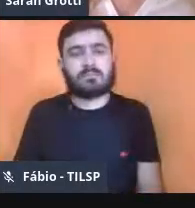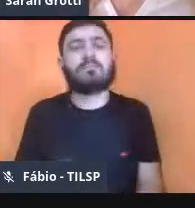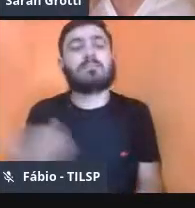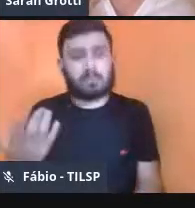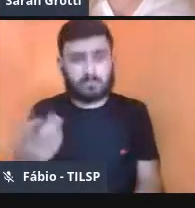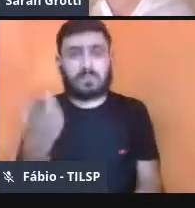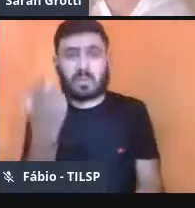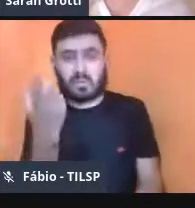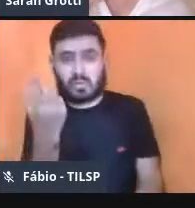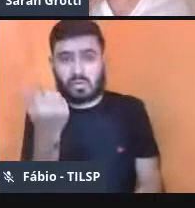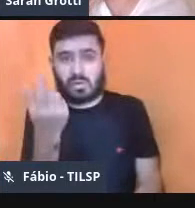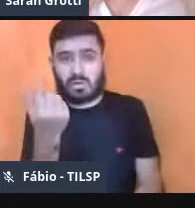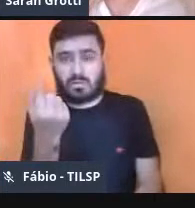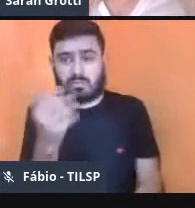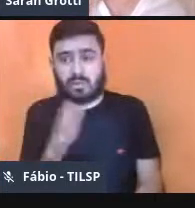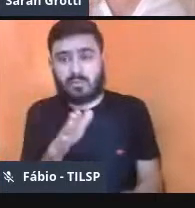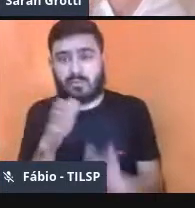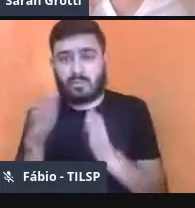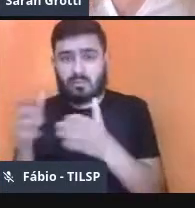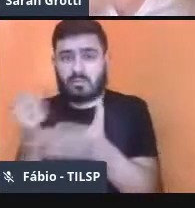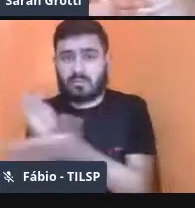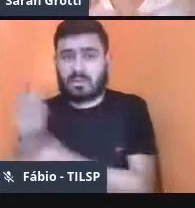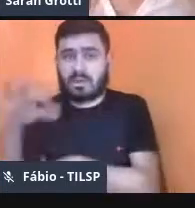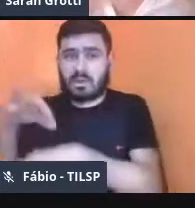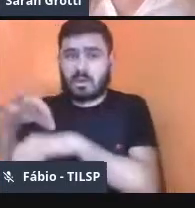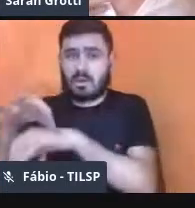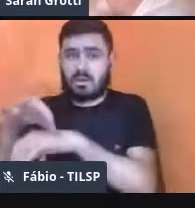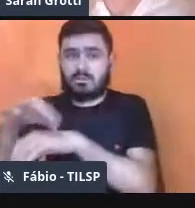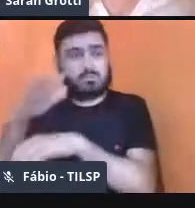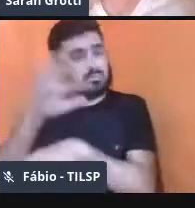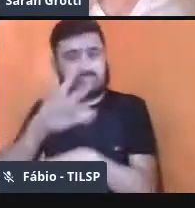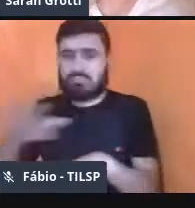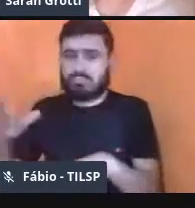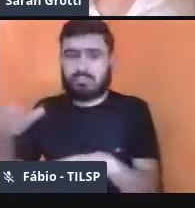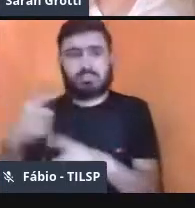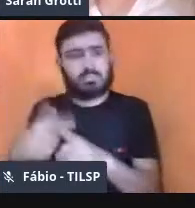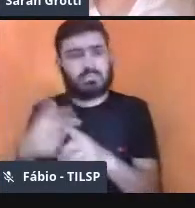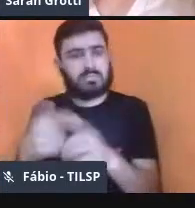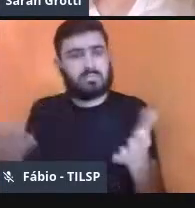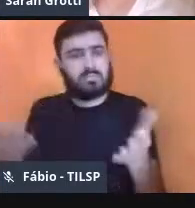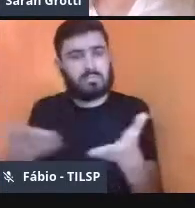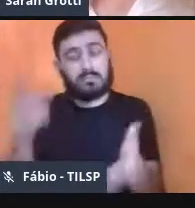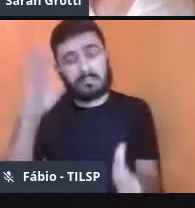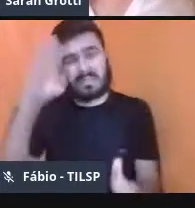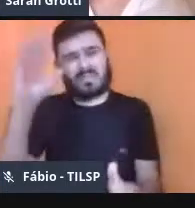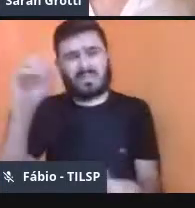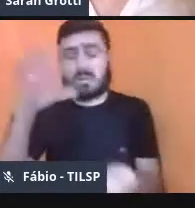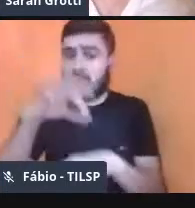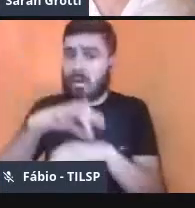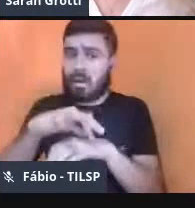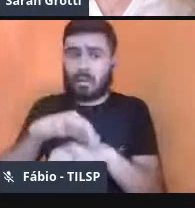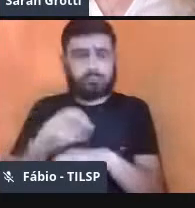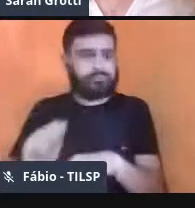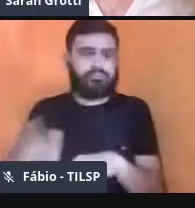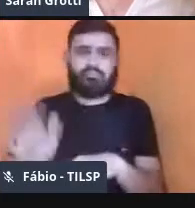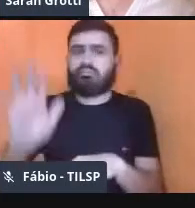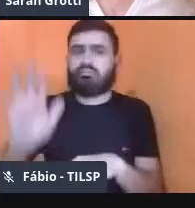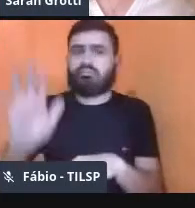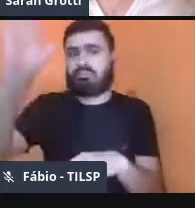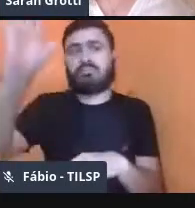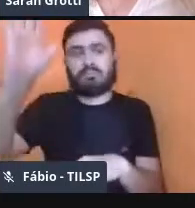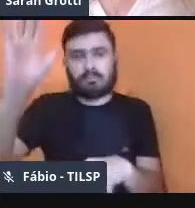dinheiro que ia ser destinado à carne, não vai ser mais. O que hoje em dia, principalmente na pandemia, a carne aumentou muito de preço,